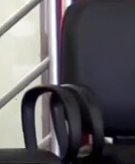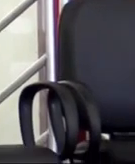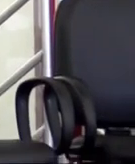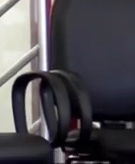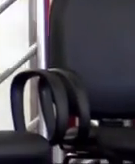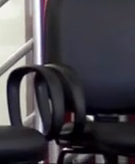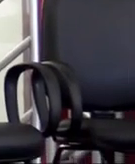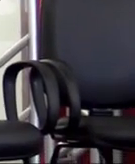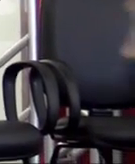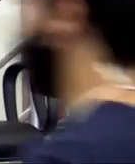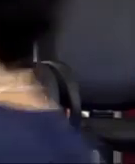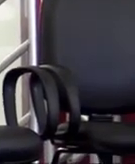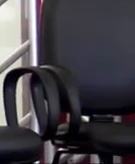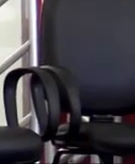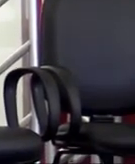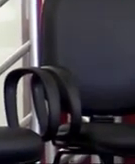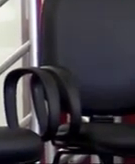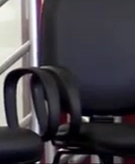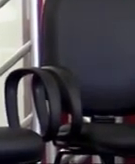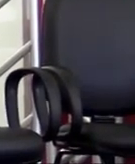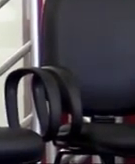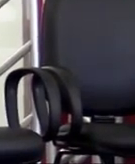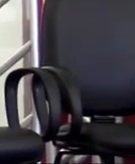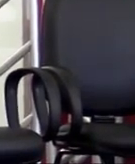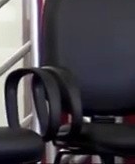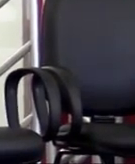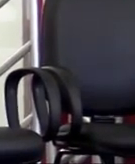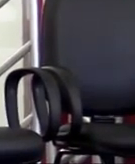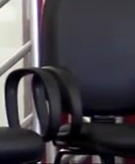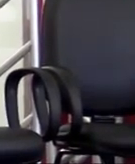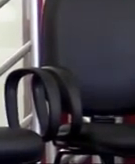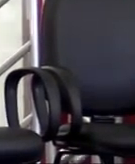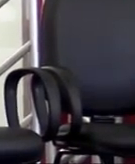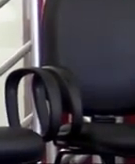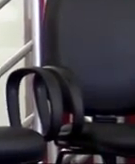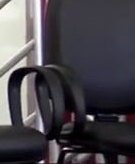a esse evento aqui, essa noite no sindicato.